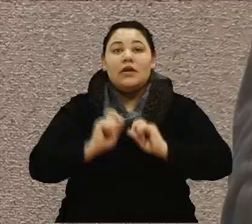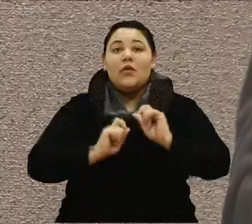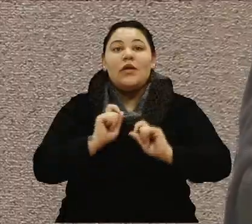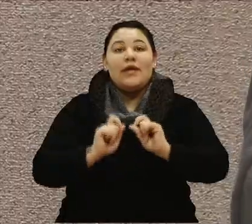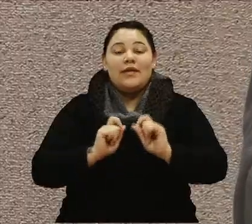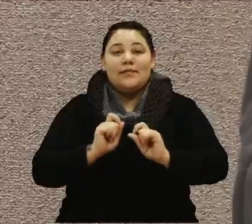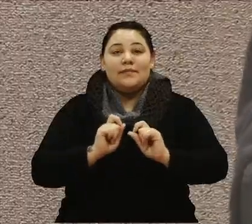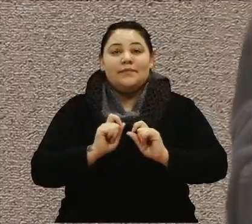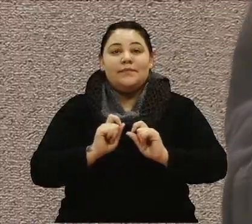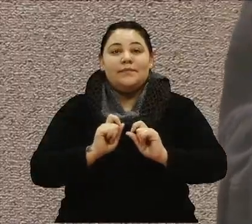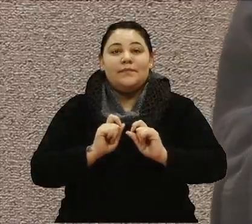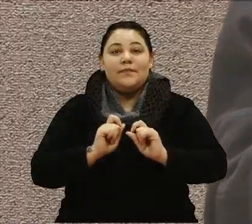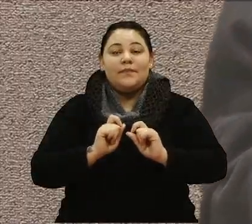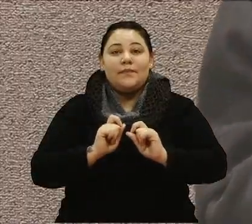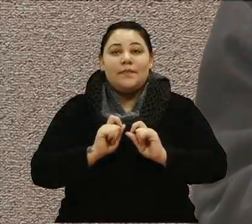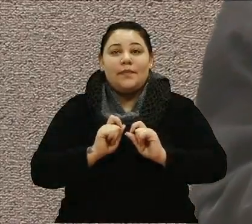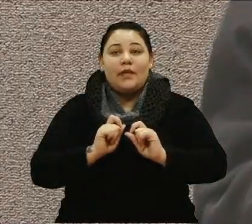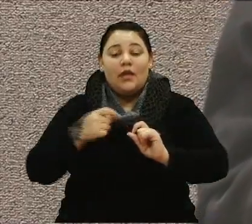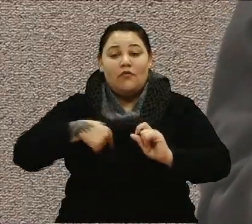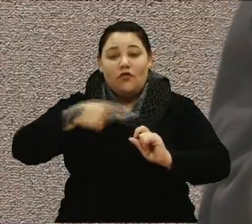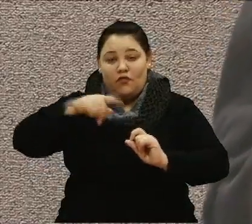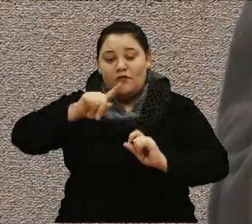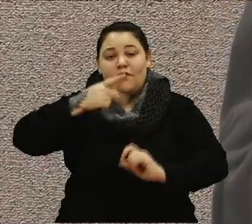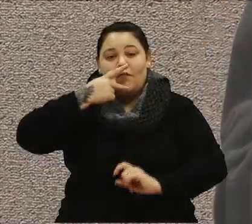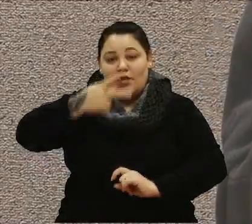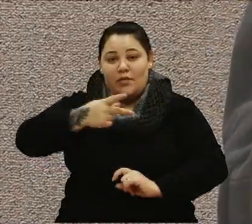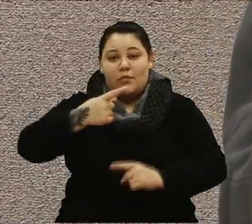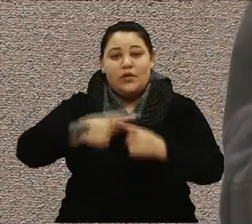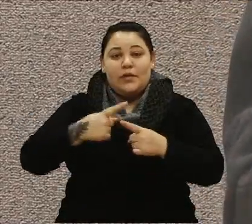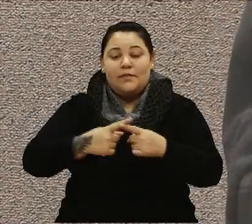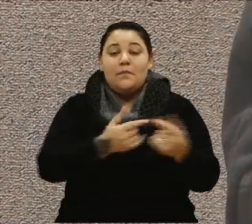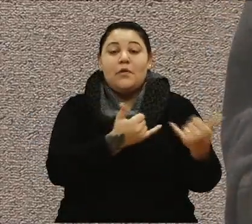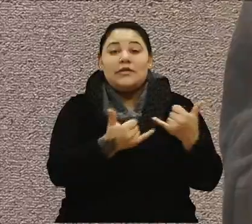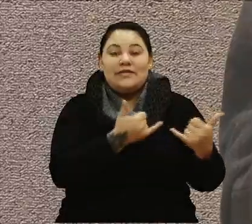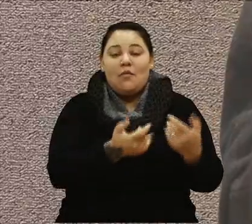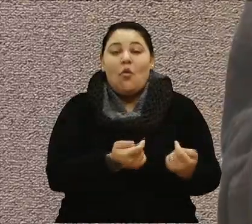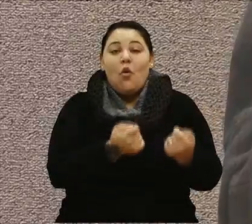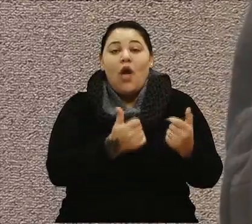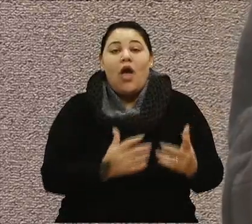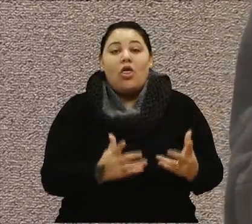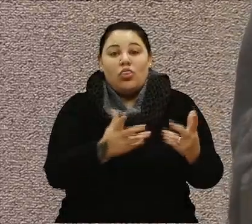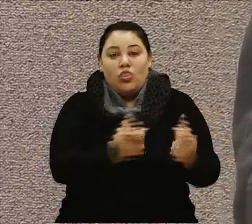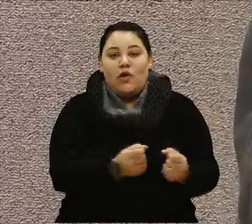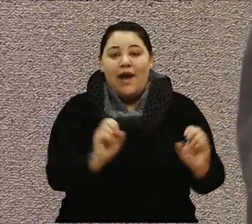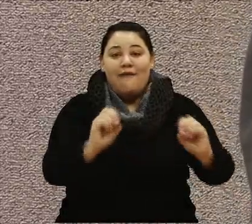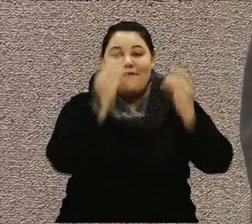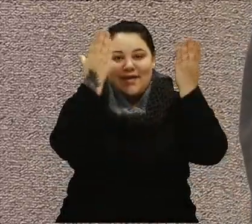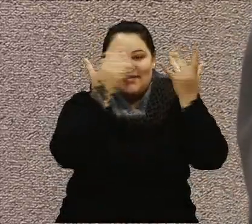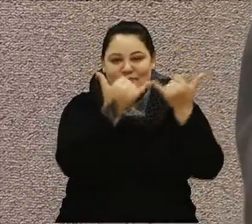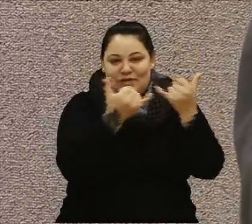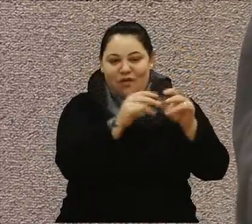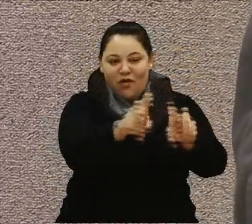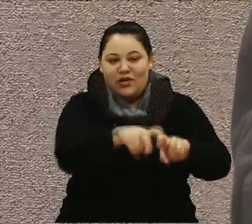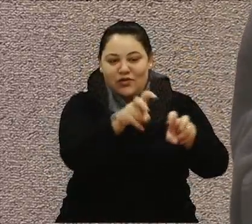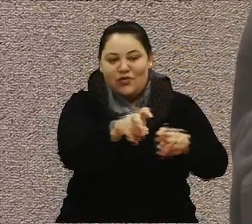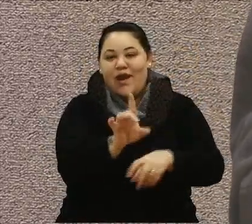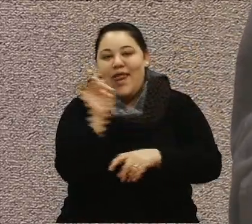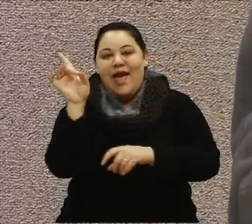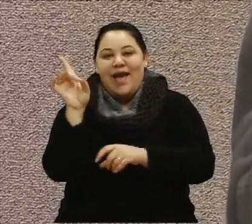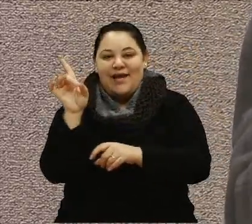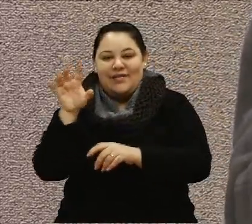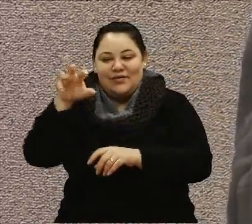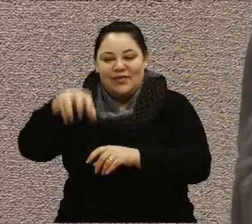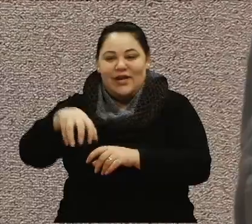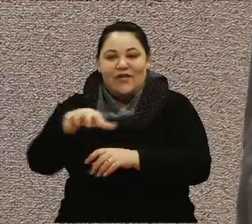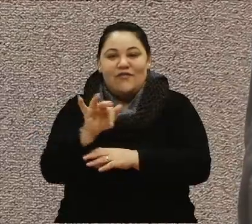importante. Até vou citar o porquê, né? Por exemplo, quase todas as festas do agricultor de Fazenda Souza, eu sempre, através